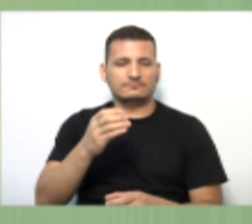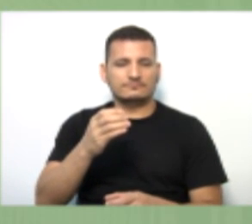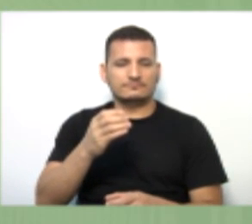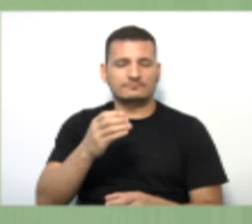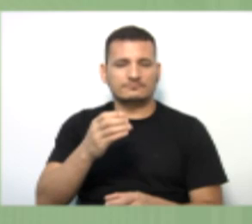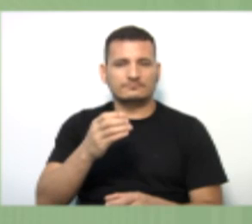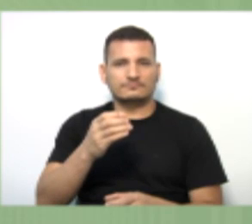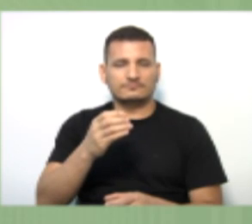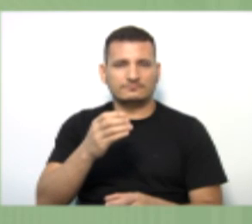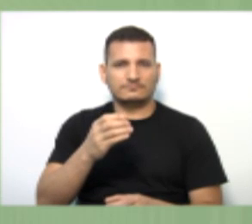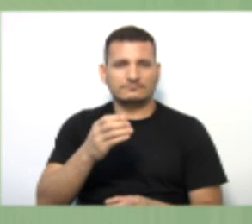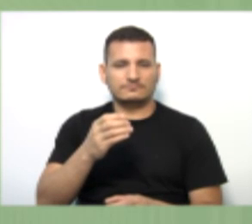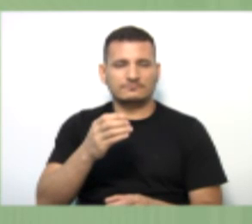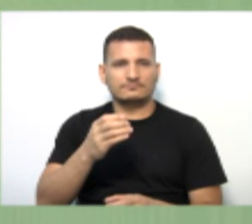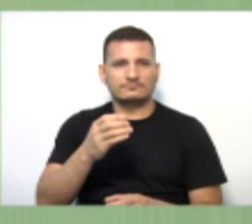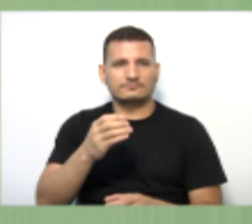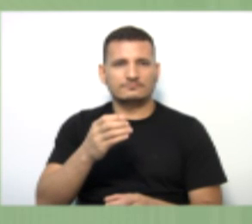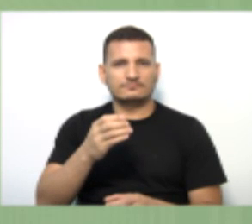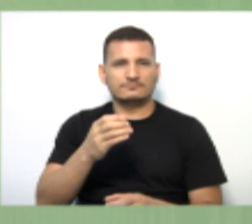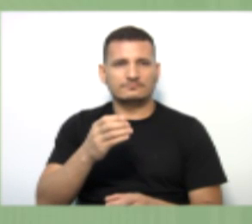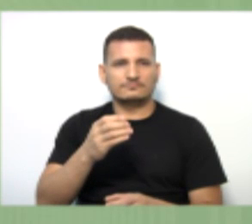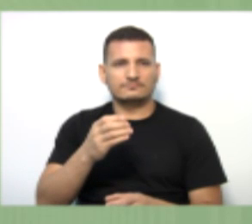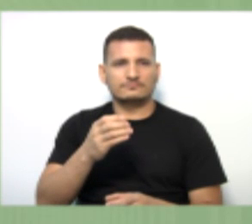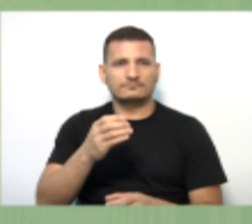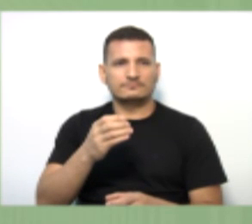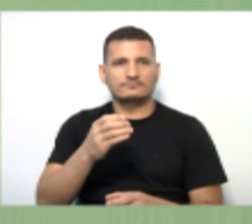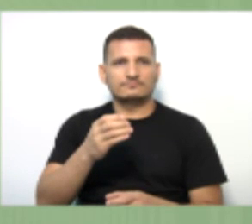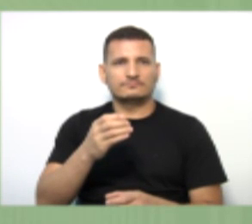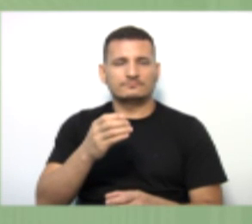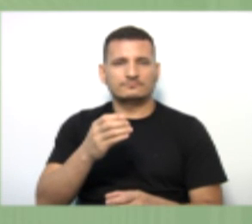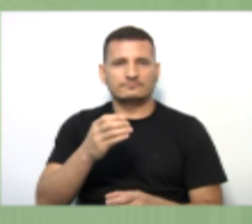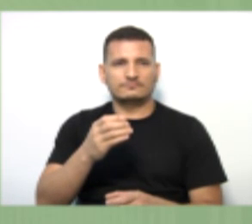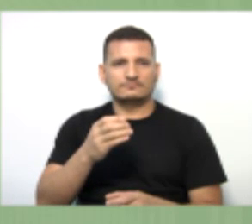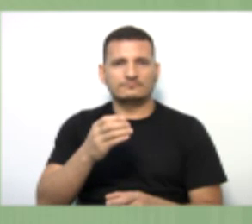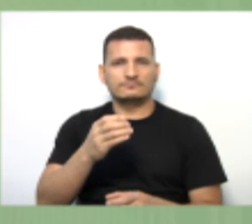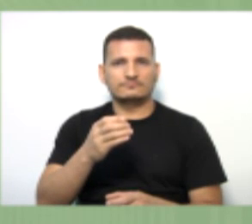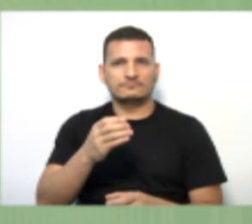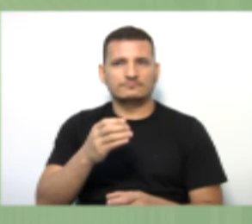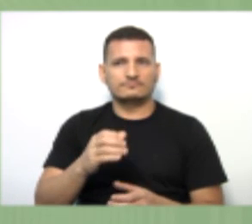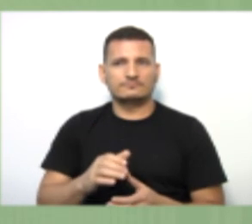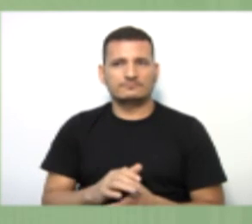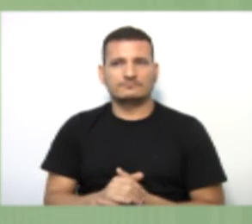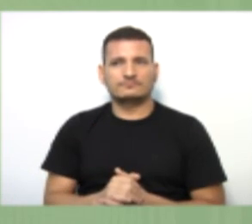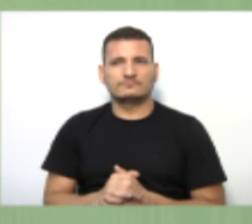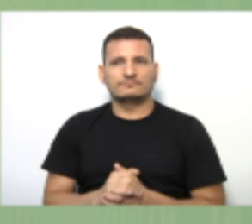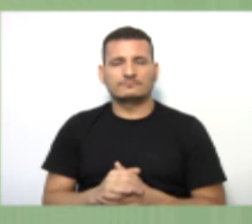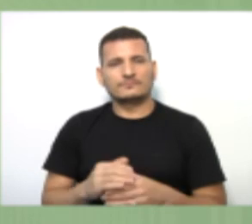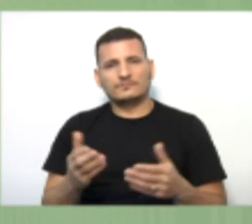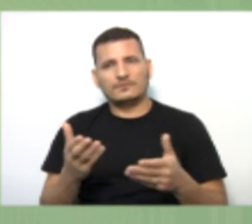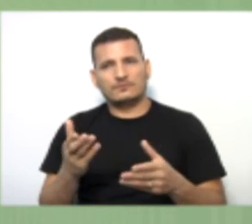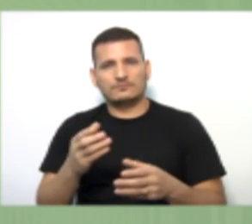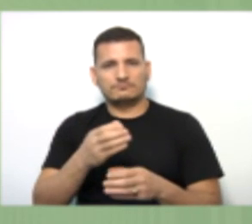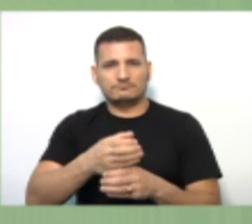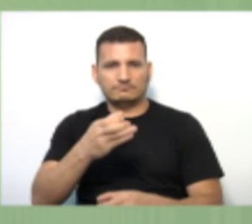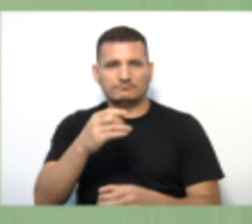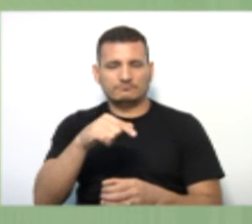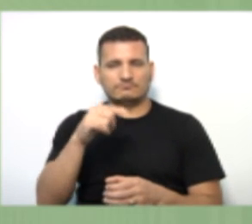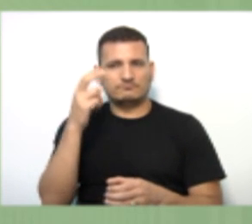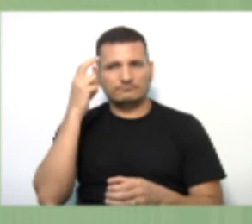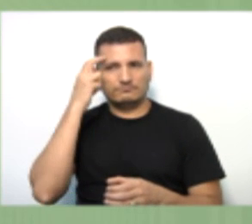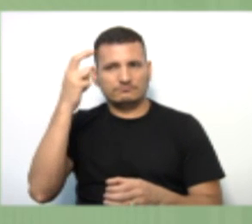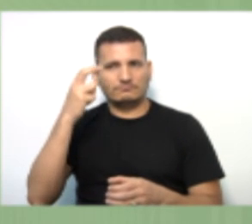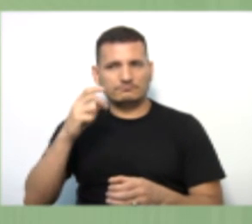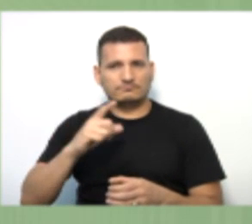nosso copinho inteligente, tá? Nosso copinho inteligente aqui, ó. Vamos lá. Digamos agora esse copo é inteligente. Você